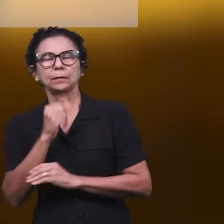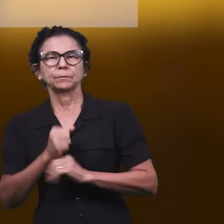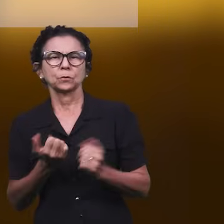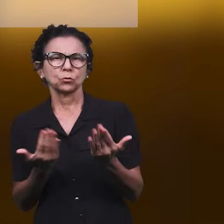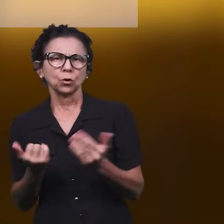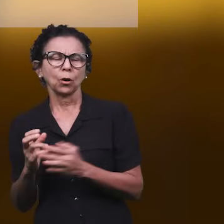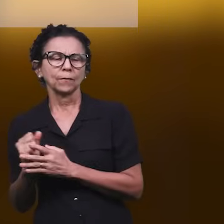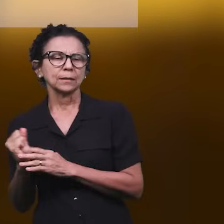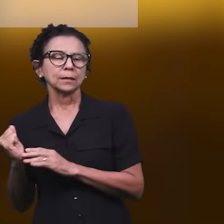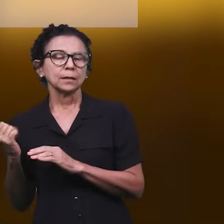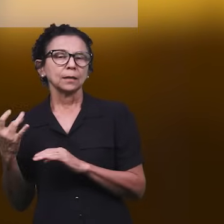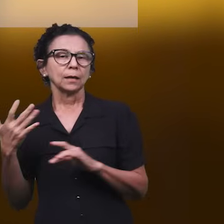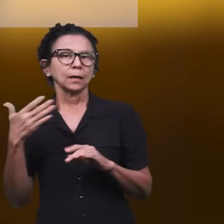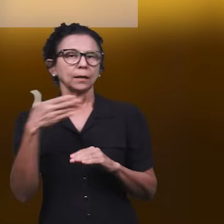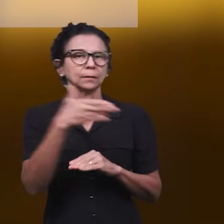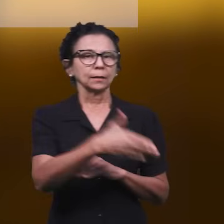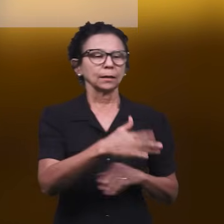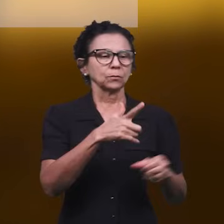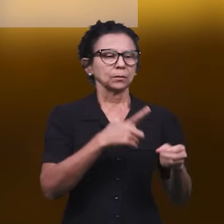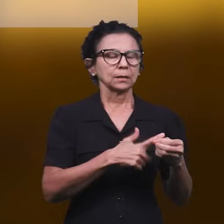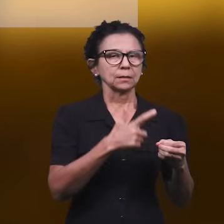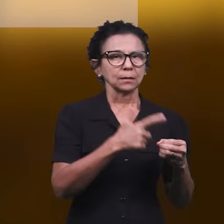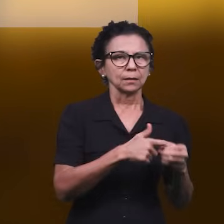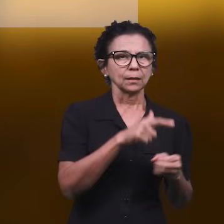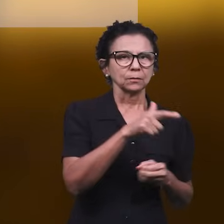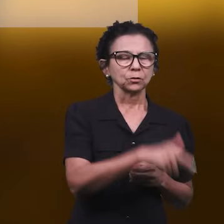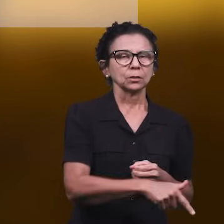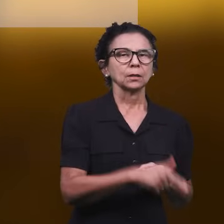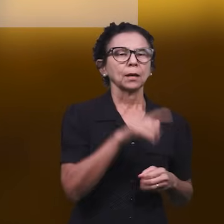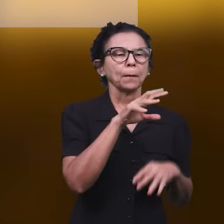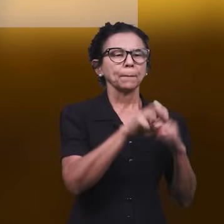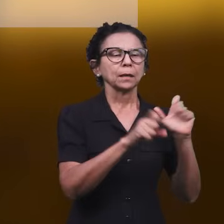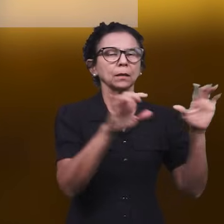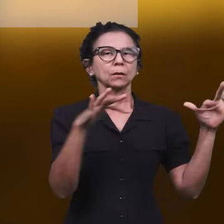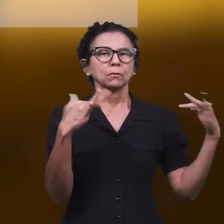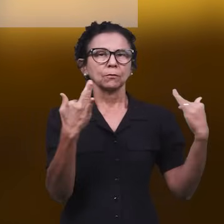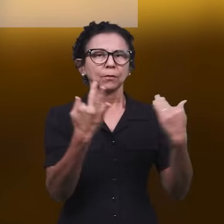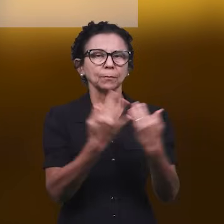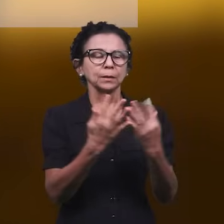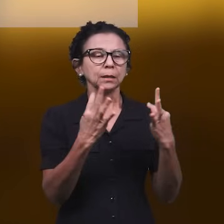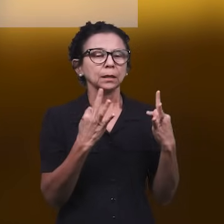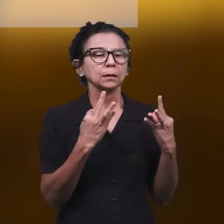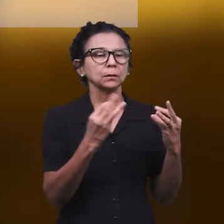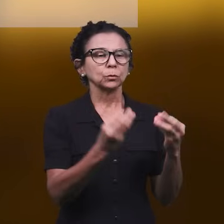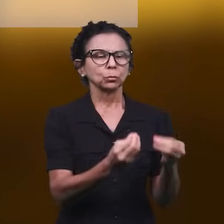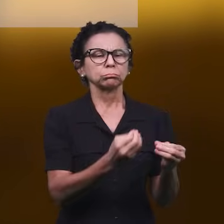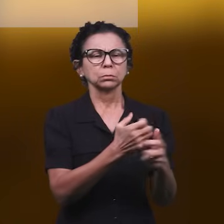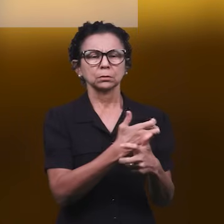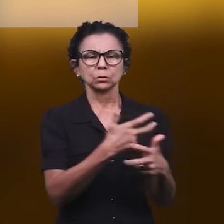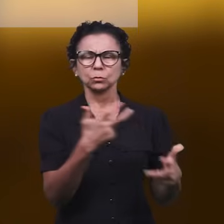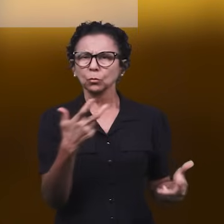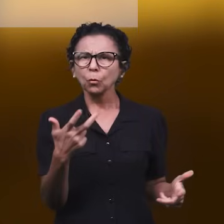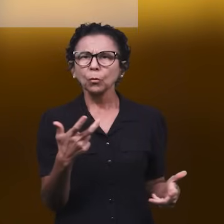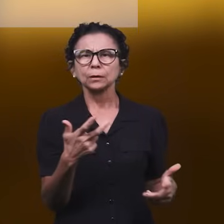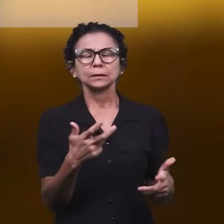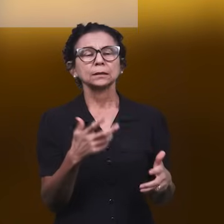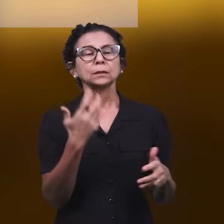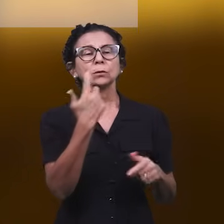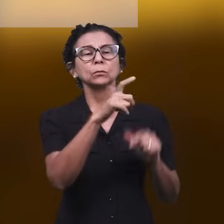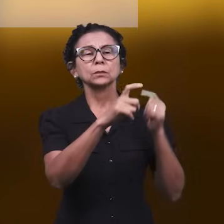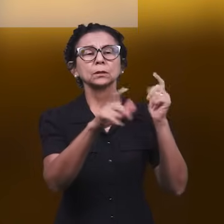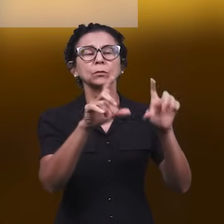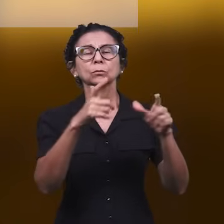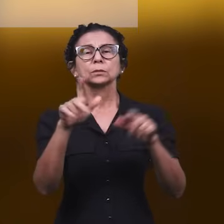sua mãe, e a seus irmãos, e a tudo quanto tinha. Tiraram também a todas as suas